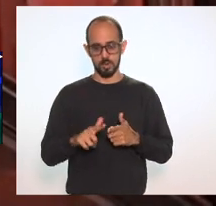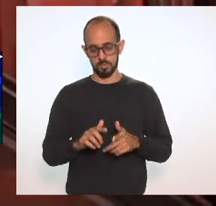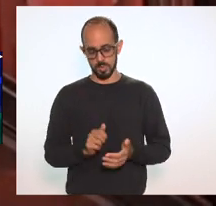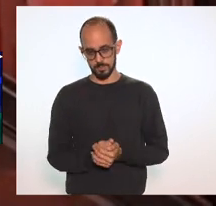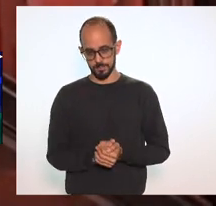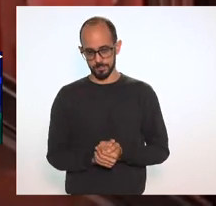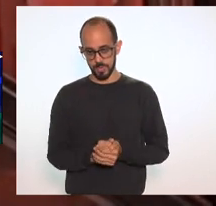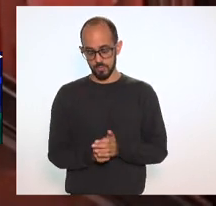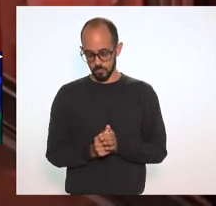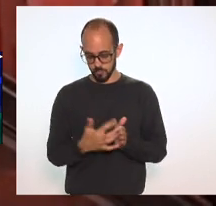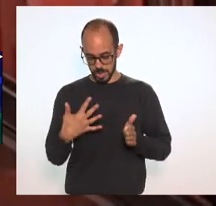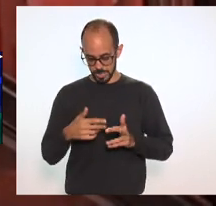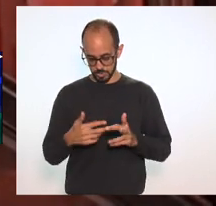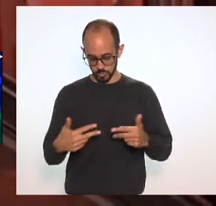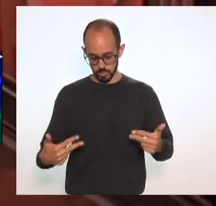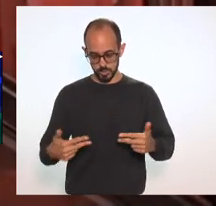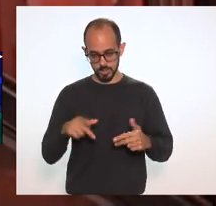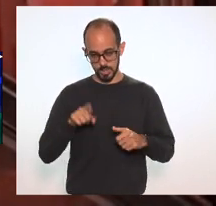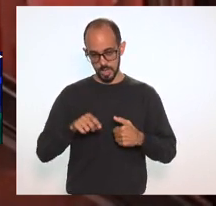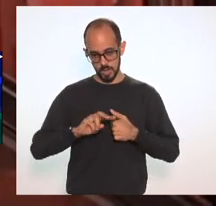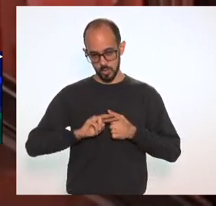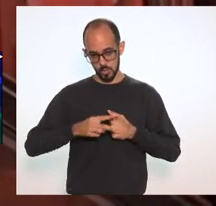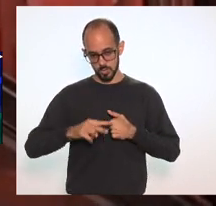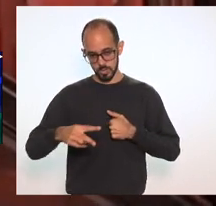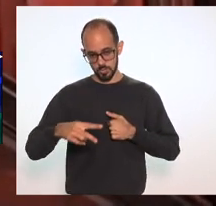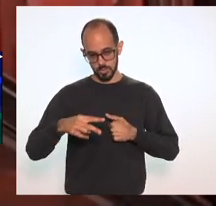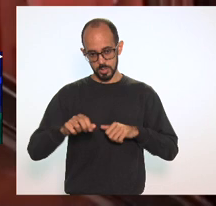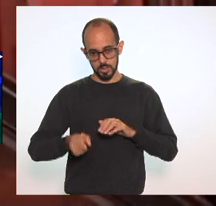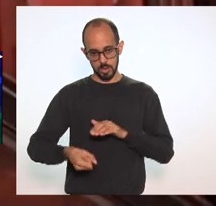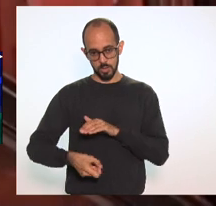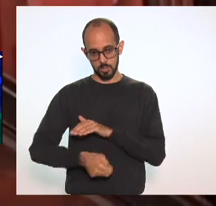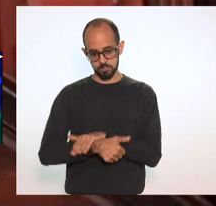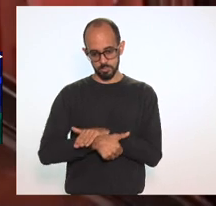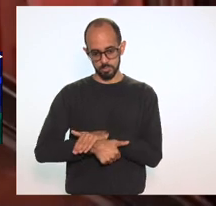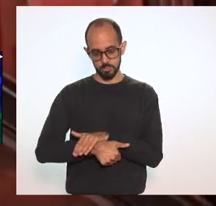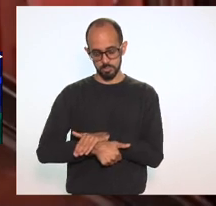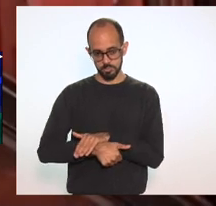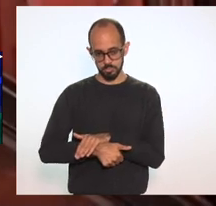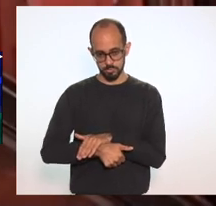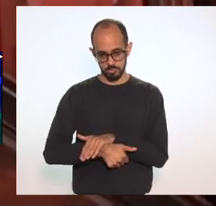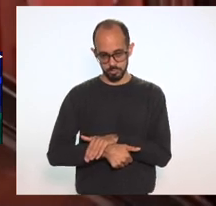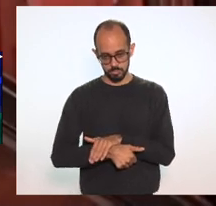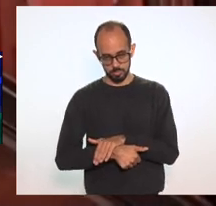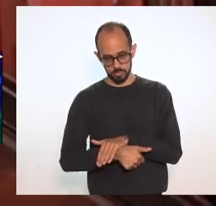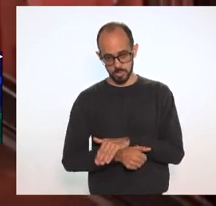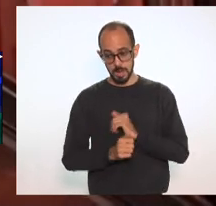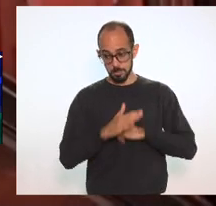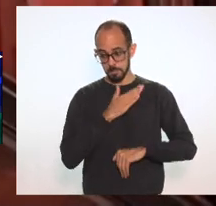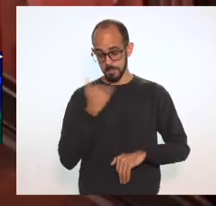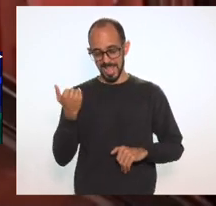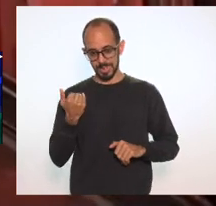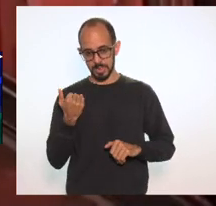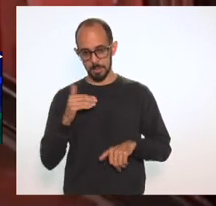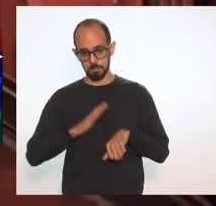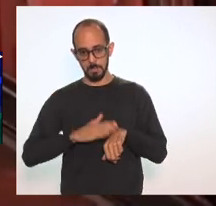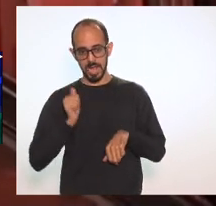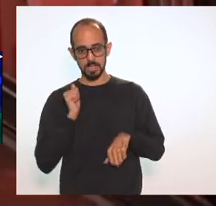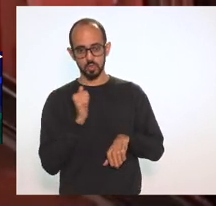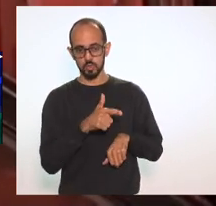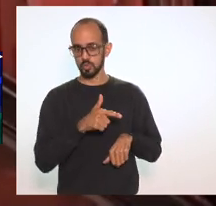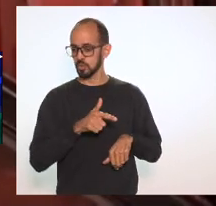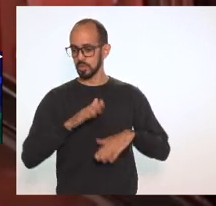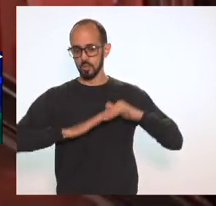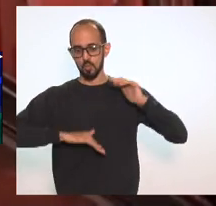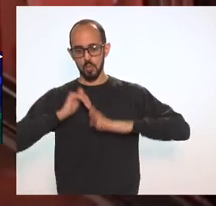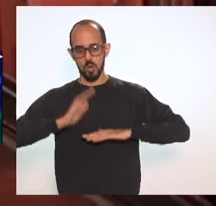muita coisa é consequência da corrupção a corrupção mata mais do que qualquer